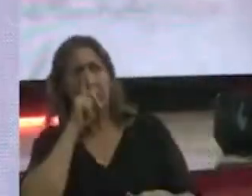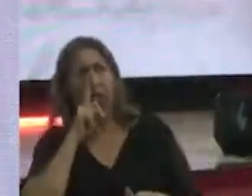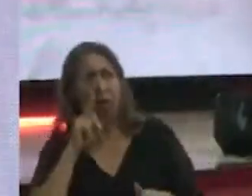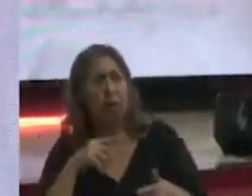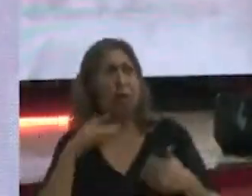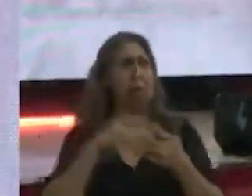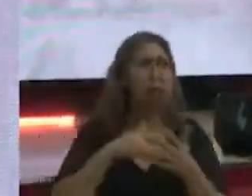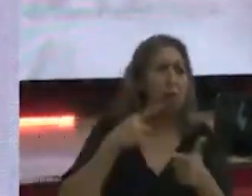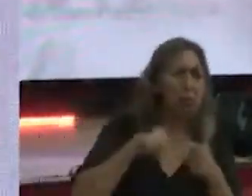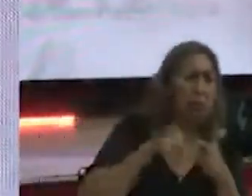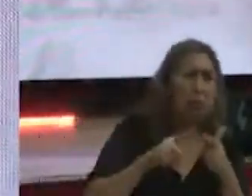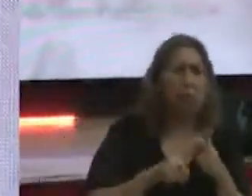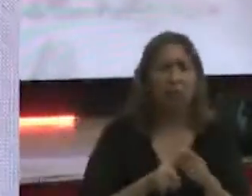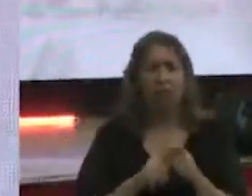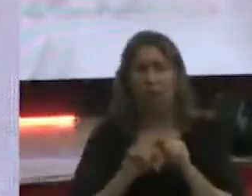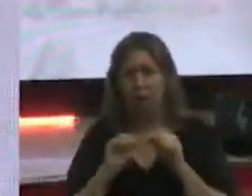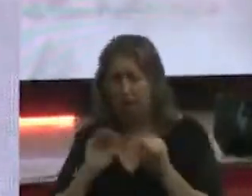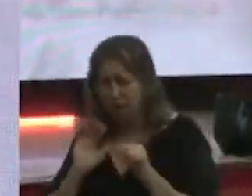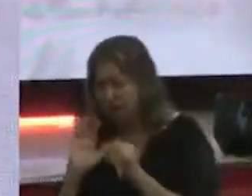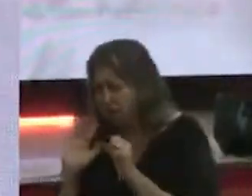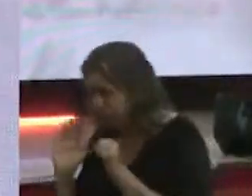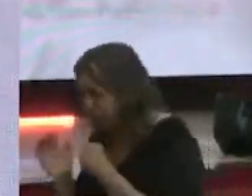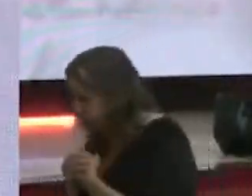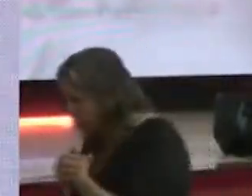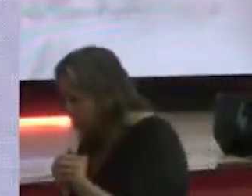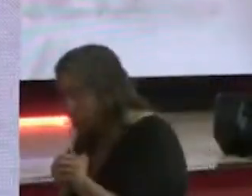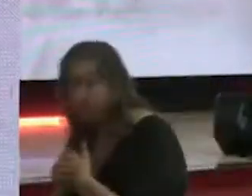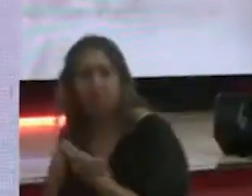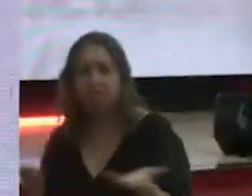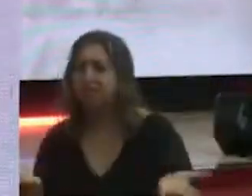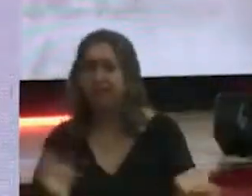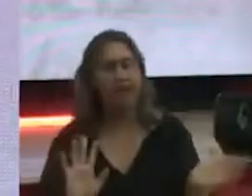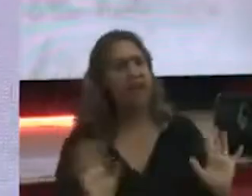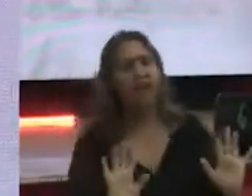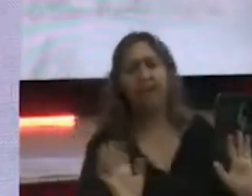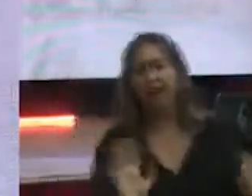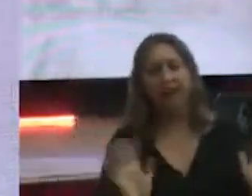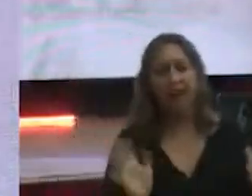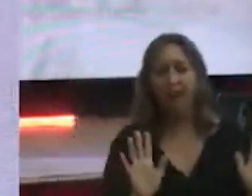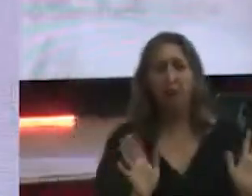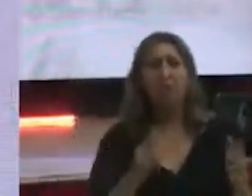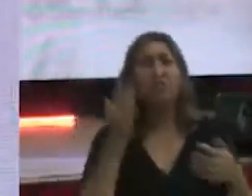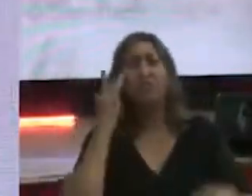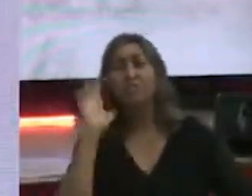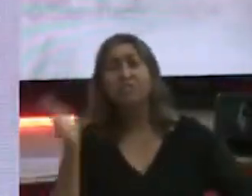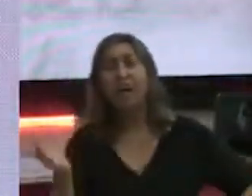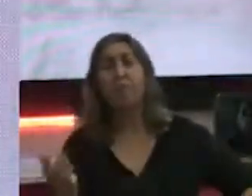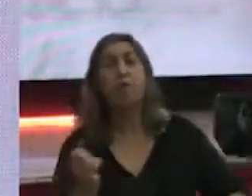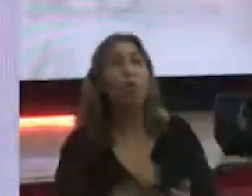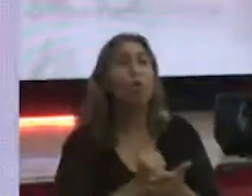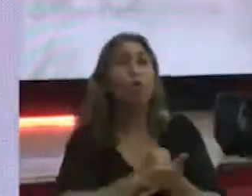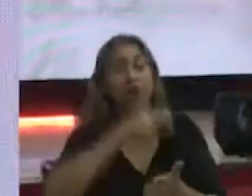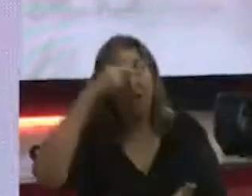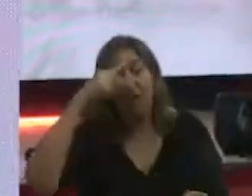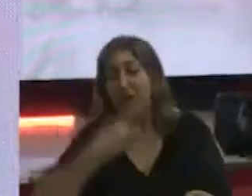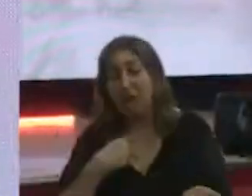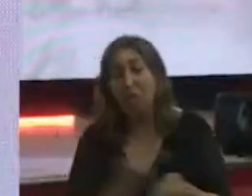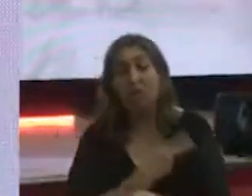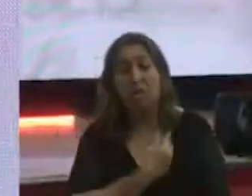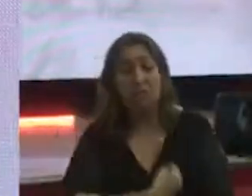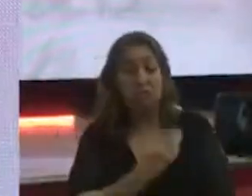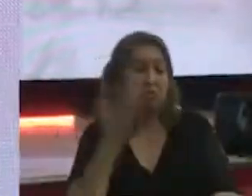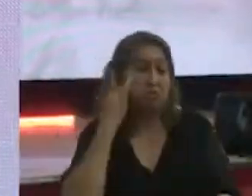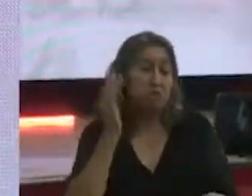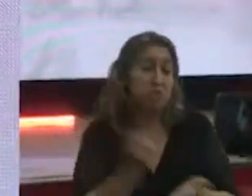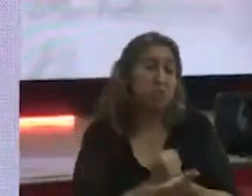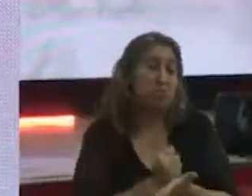pode monitorar ou controlar aquilo que vai acontecer com você mas você pode monitorar e